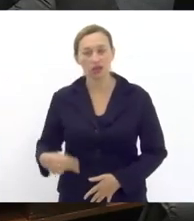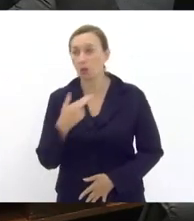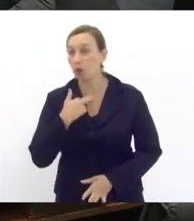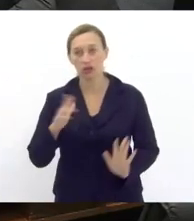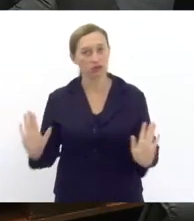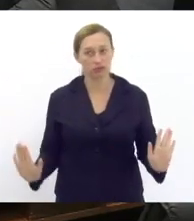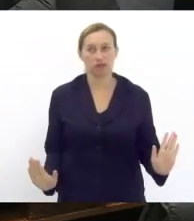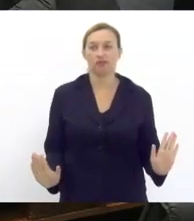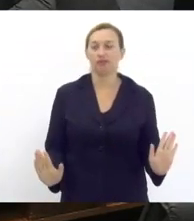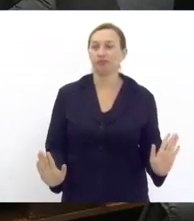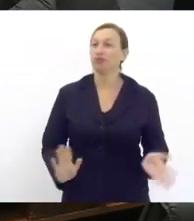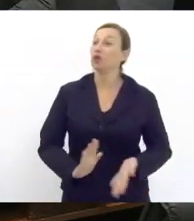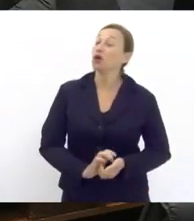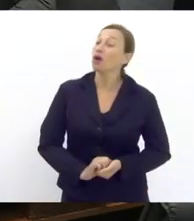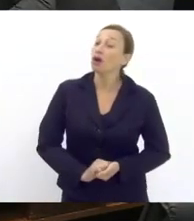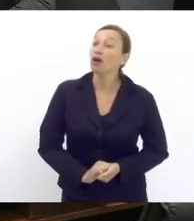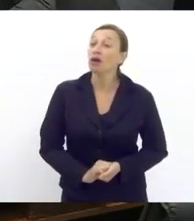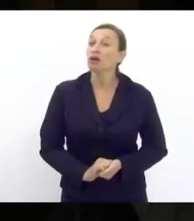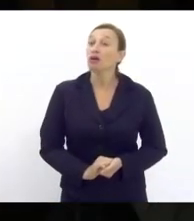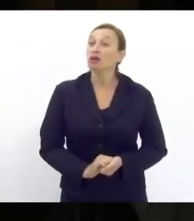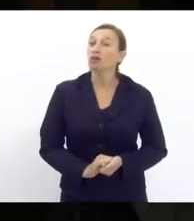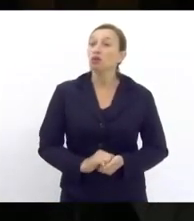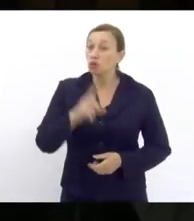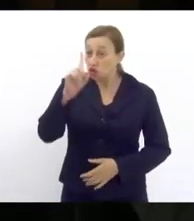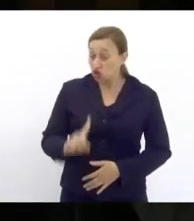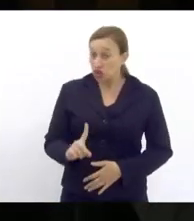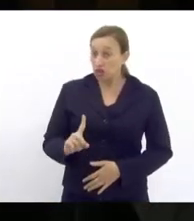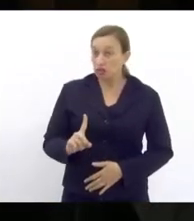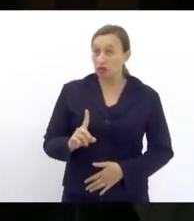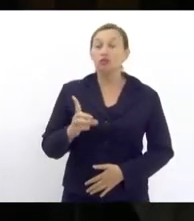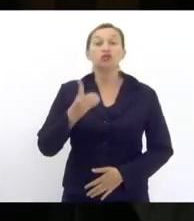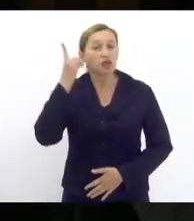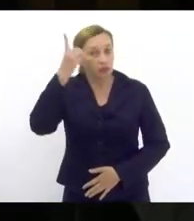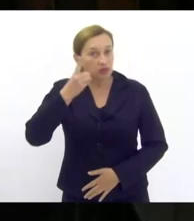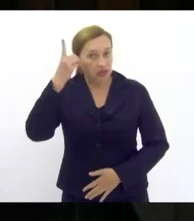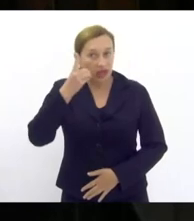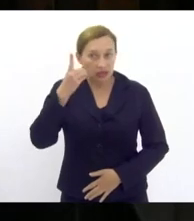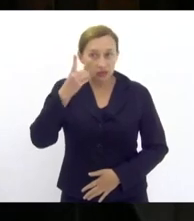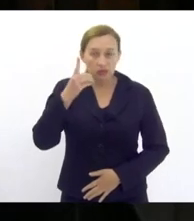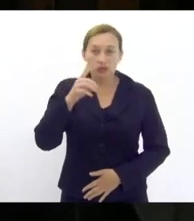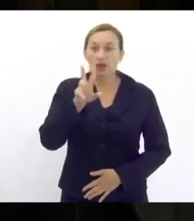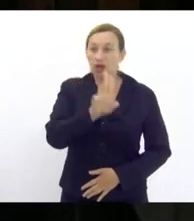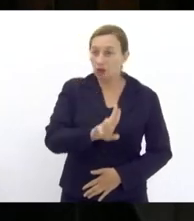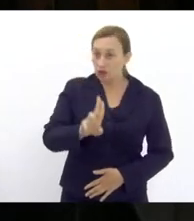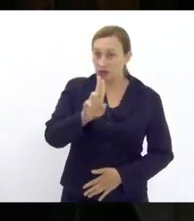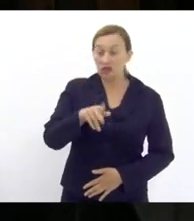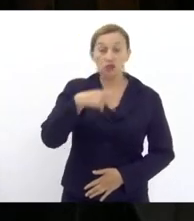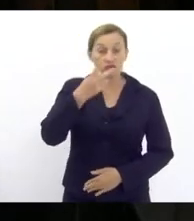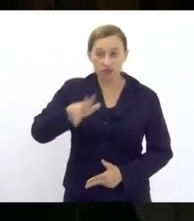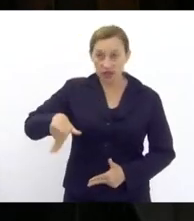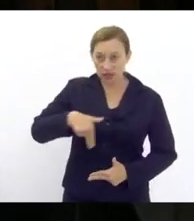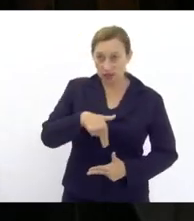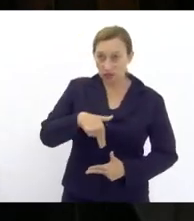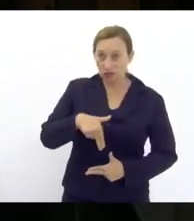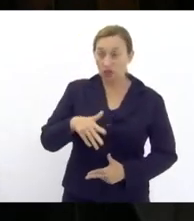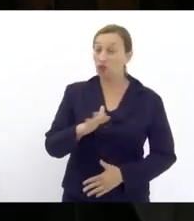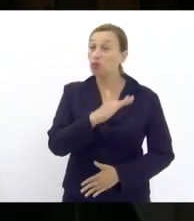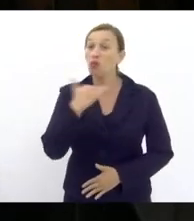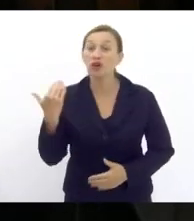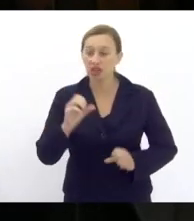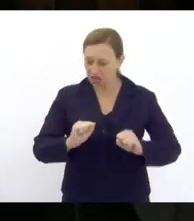Para concluir, presidente. Se o direito de um parlamentar usar as suas prerrogativas na tribuna, eu morrerei